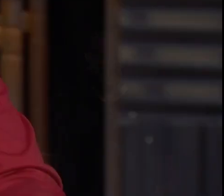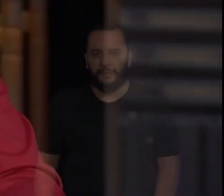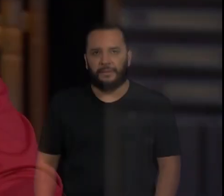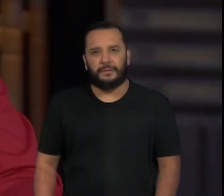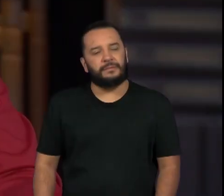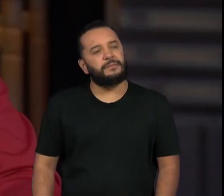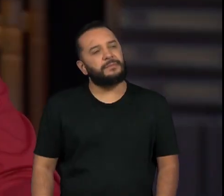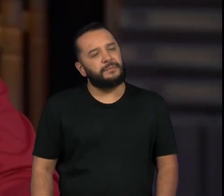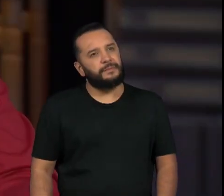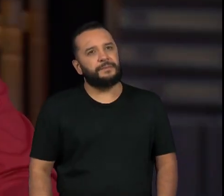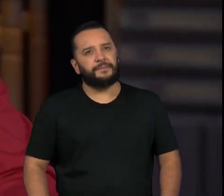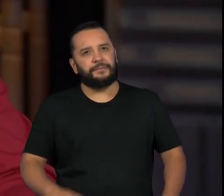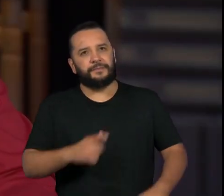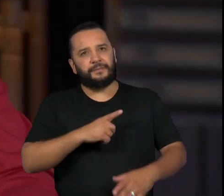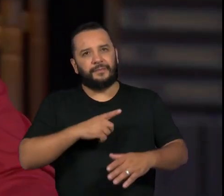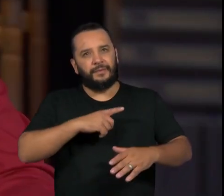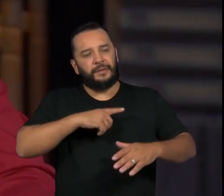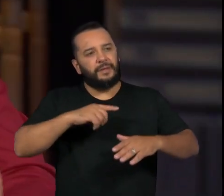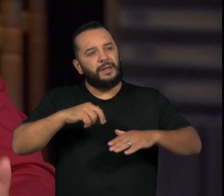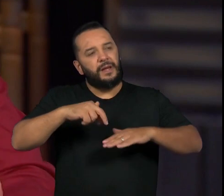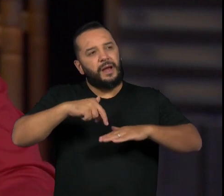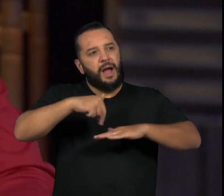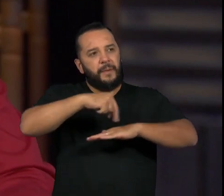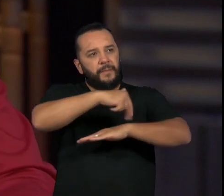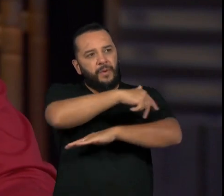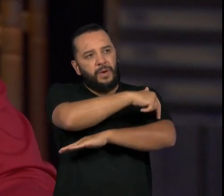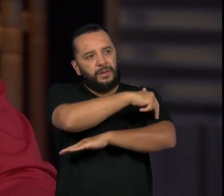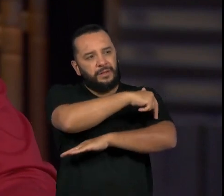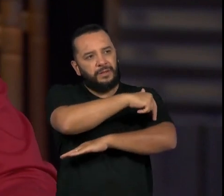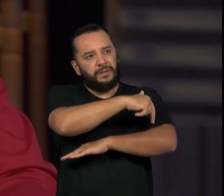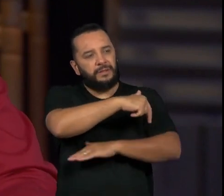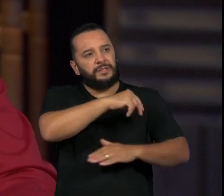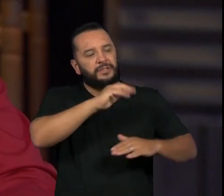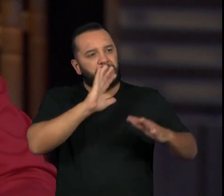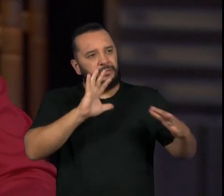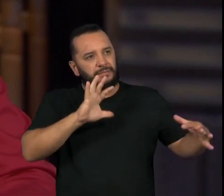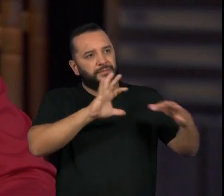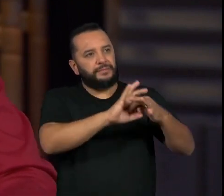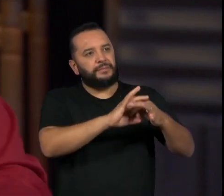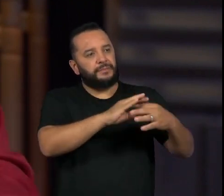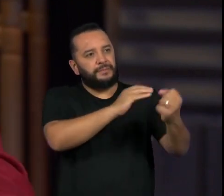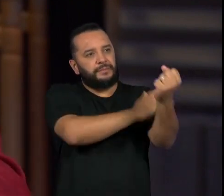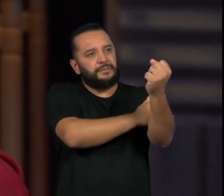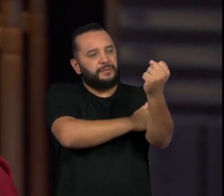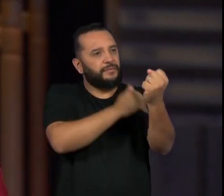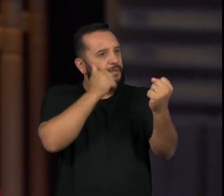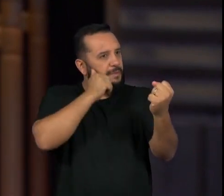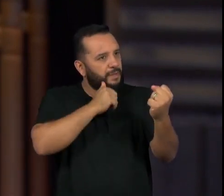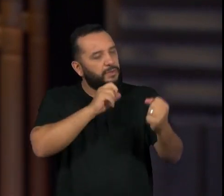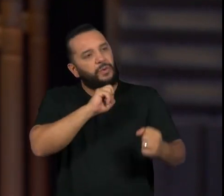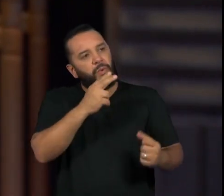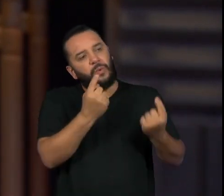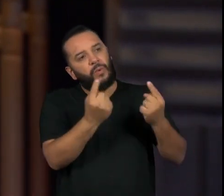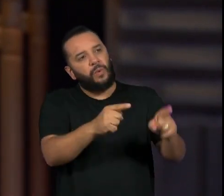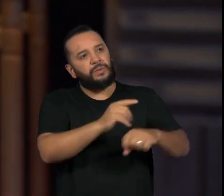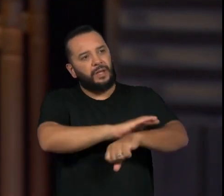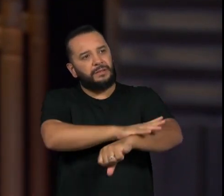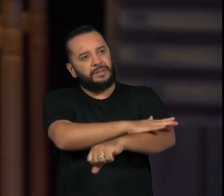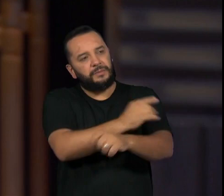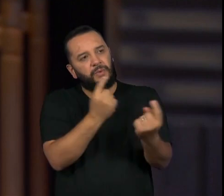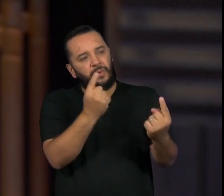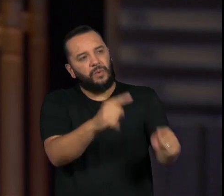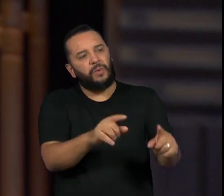Quando a moda abraça uma causa feminista ou contra o racismo, a homofobia, como saber